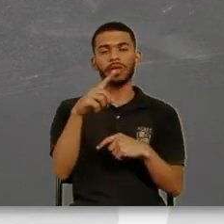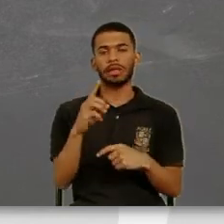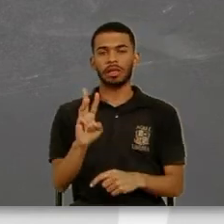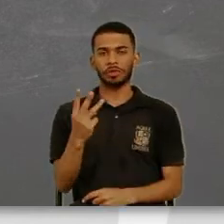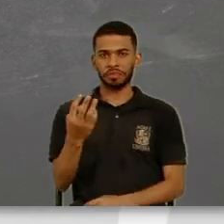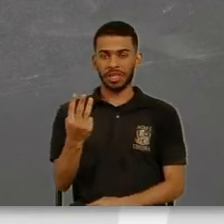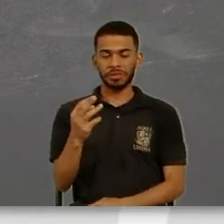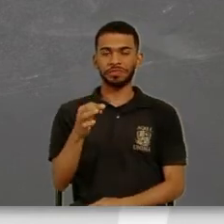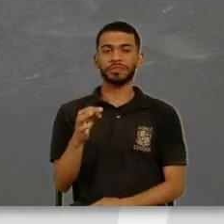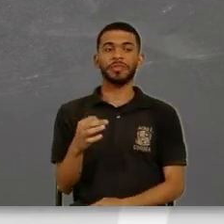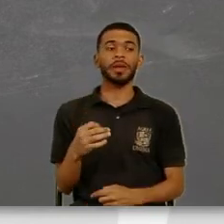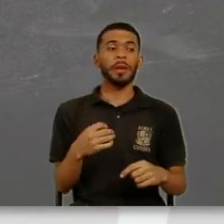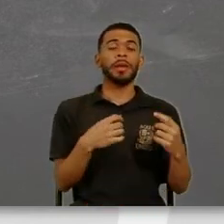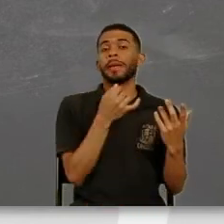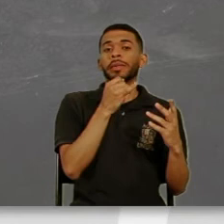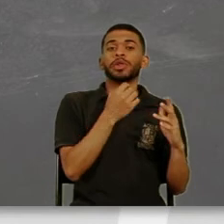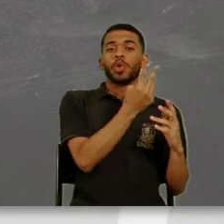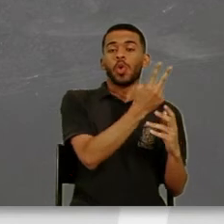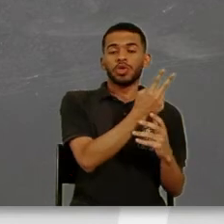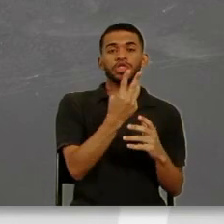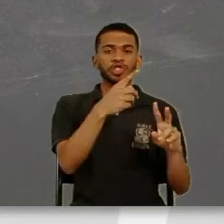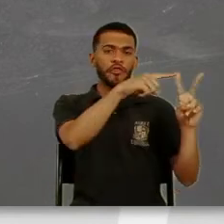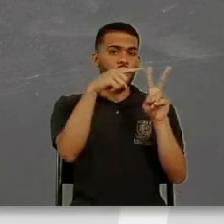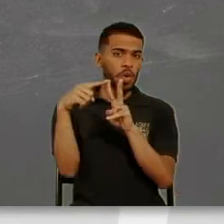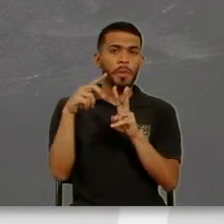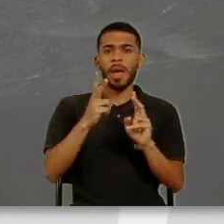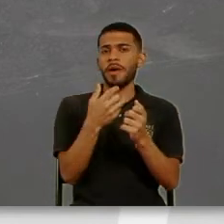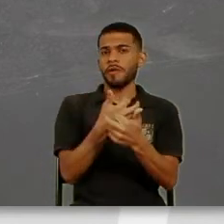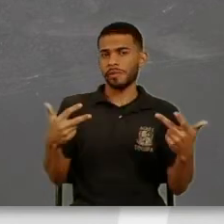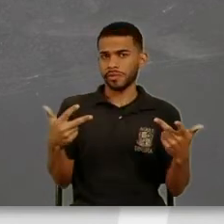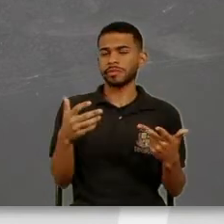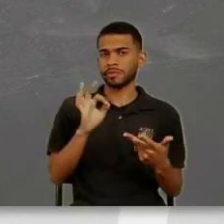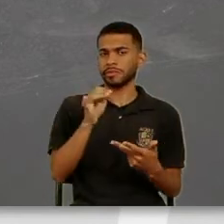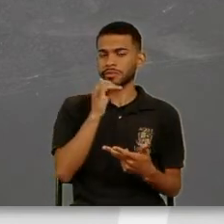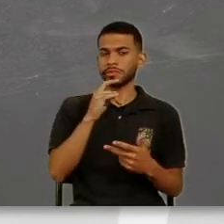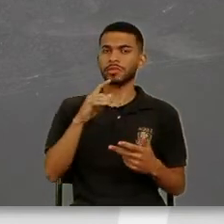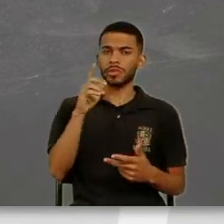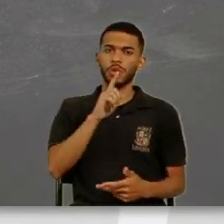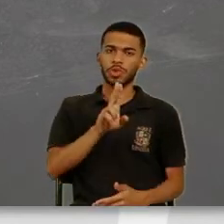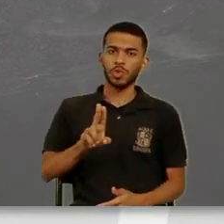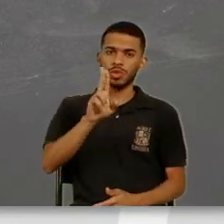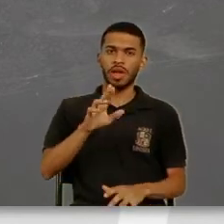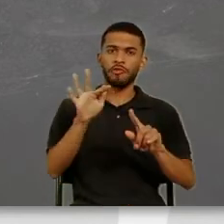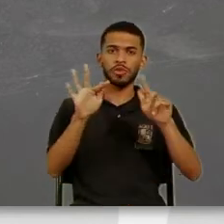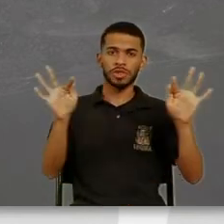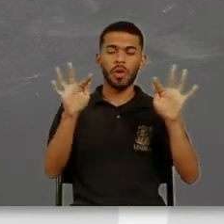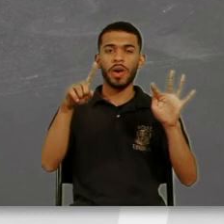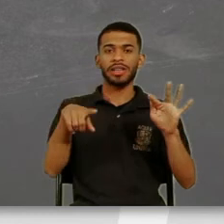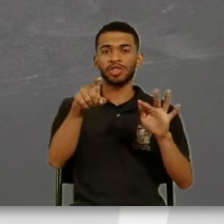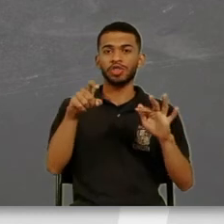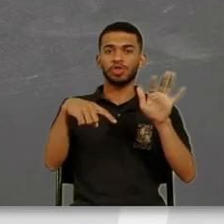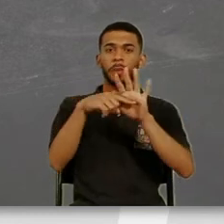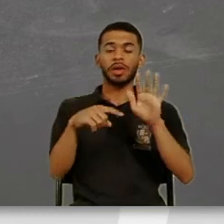vetor menos 2 e 3, da mesma forma, o primeiro termo do novo vetor, quando aplicar a função, vai ser x, que é menos